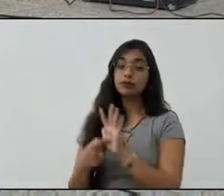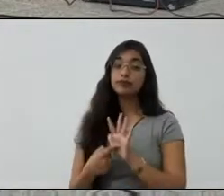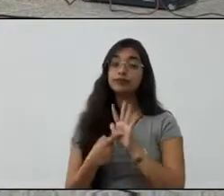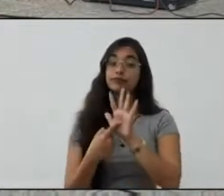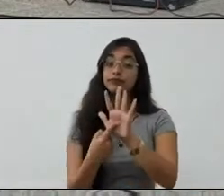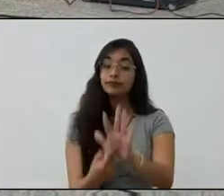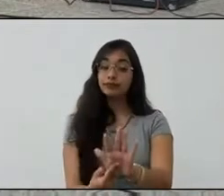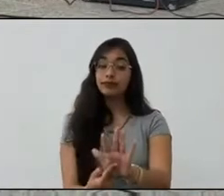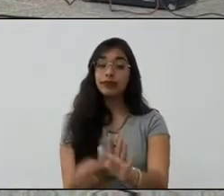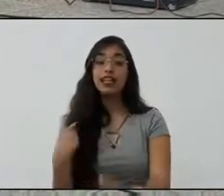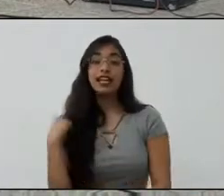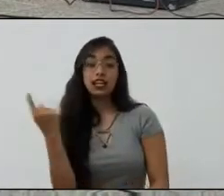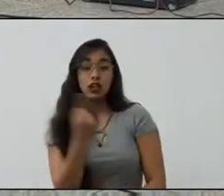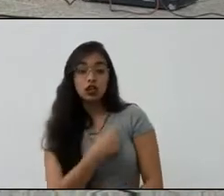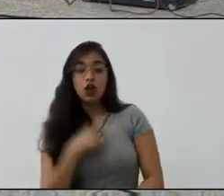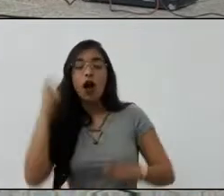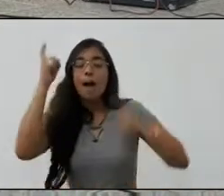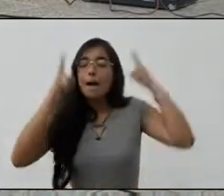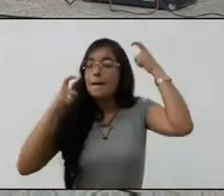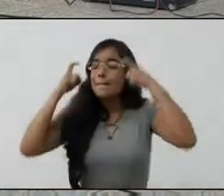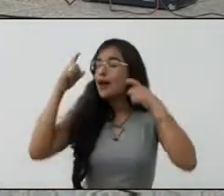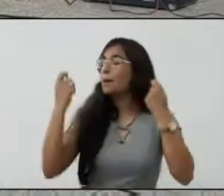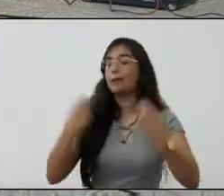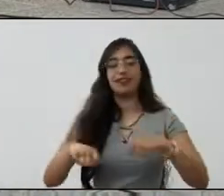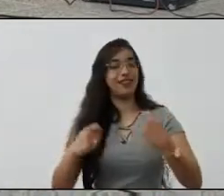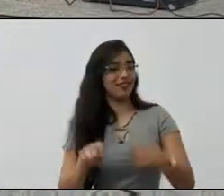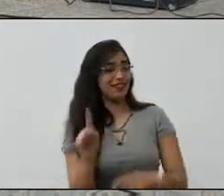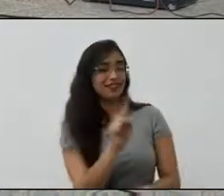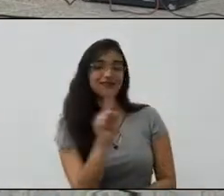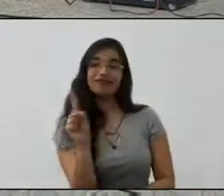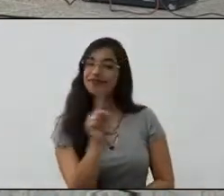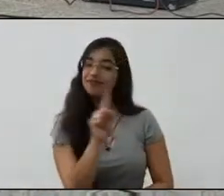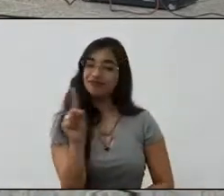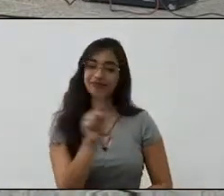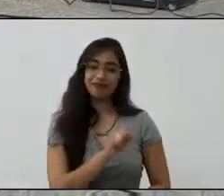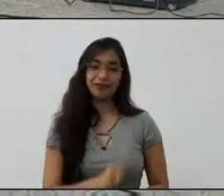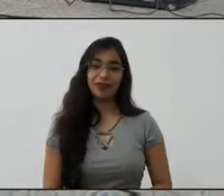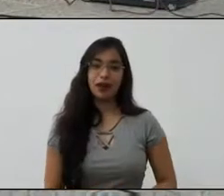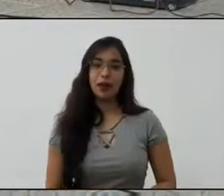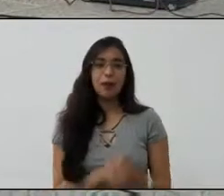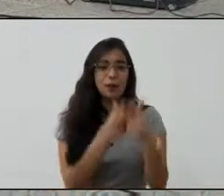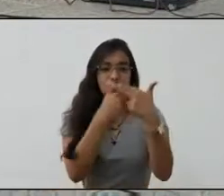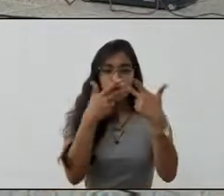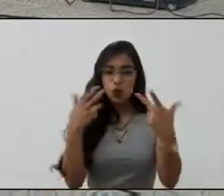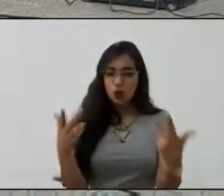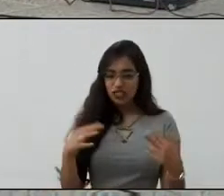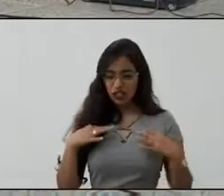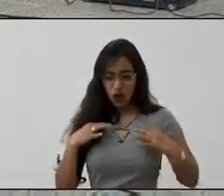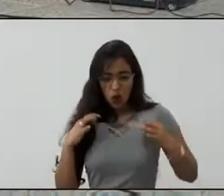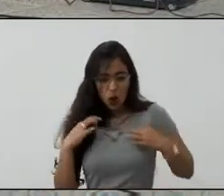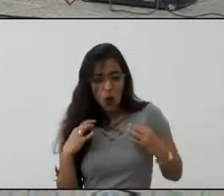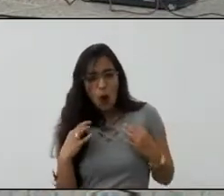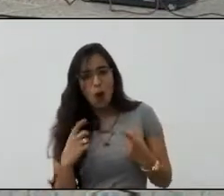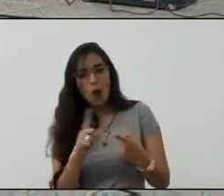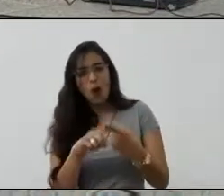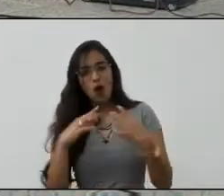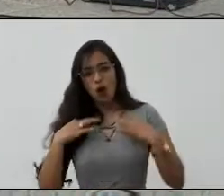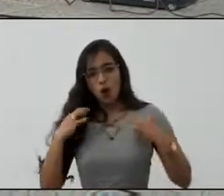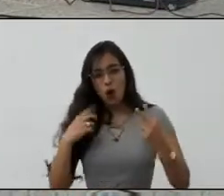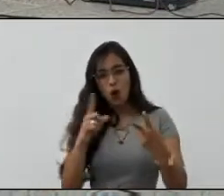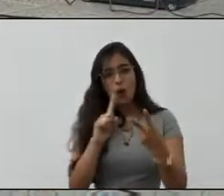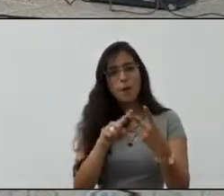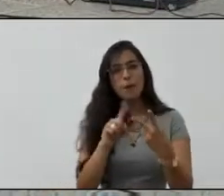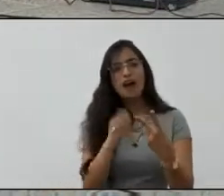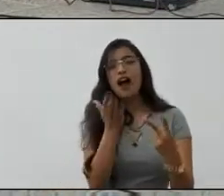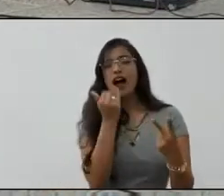que não nos devemos preocupar com nada, nem pelo que havemos de vestir, de beber,